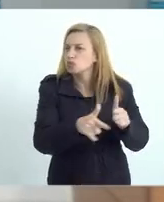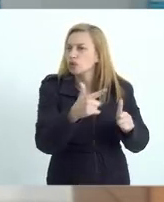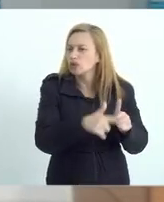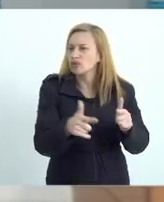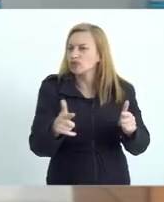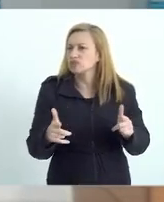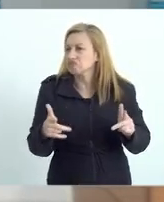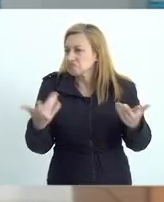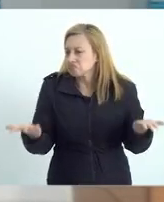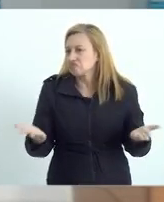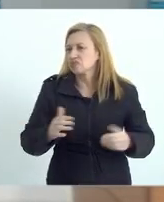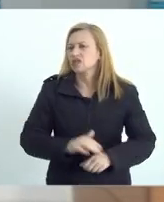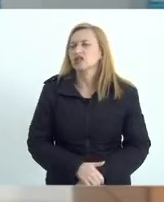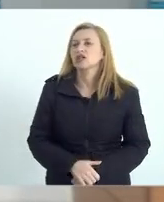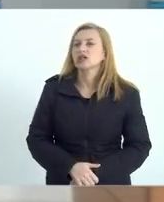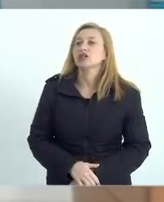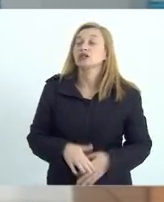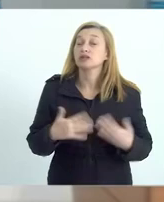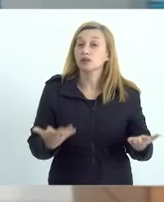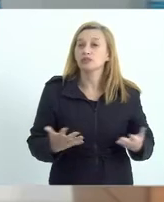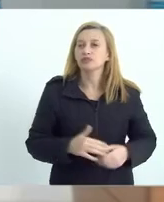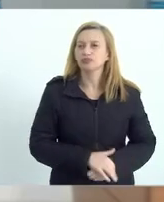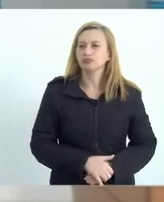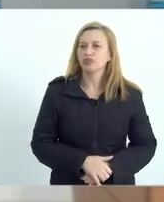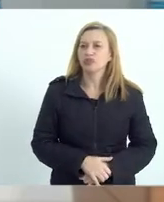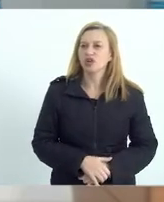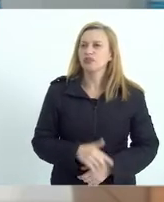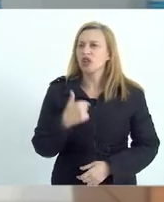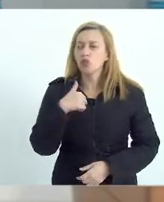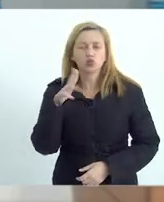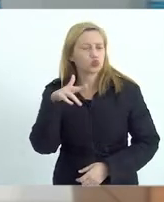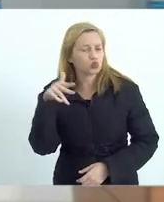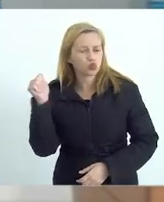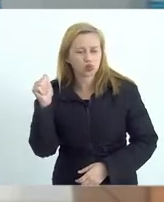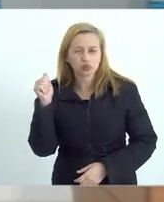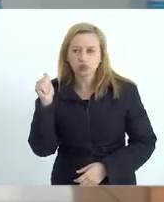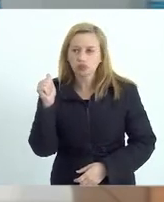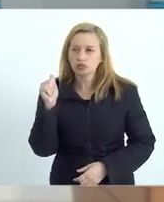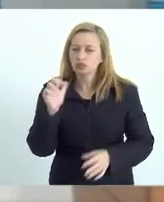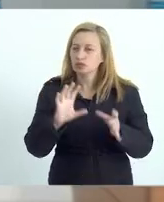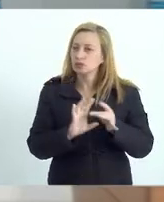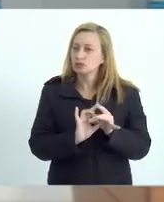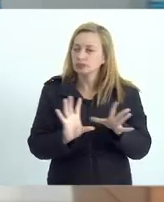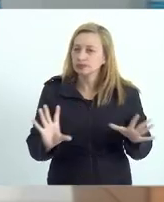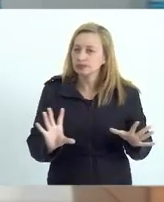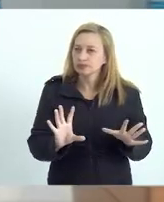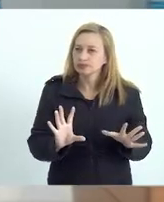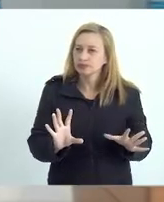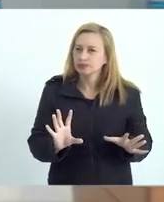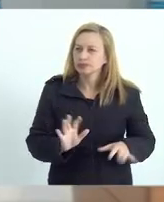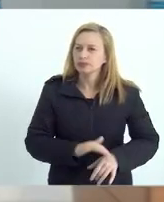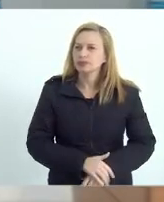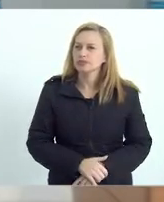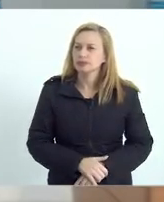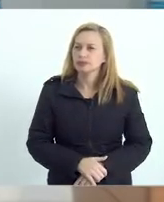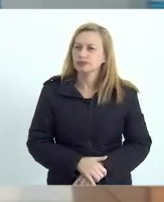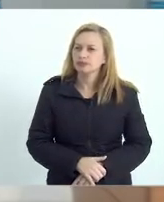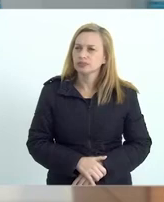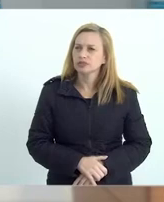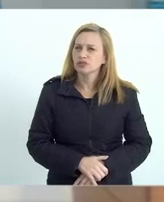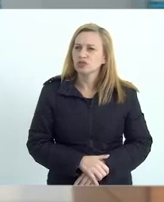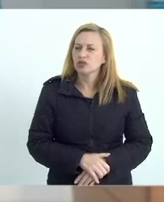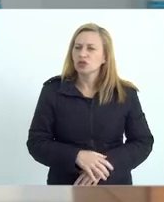problemas similares então eu jamais permitirei que seja feita